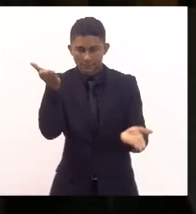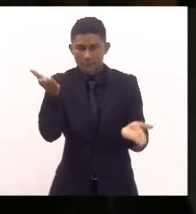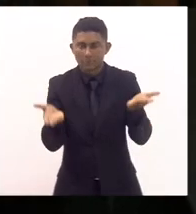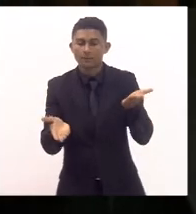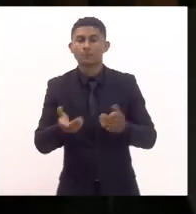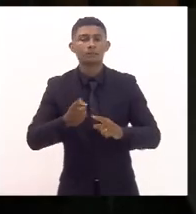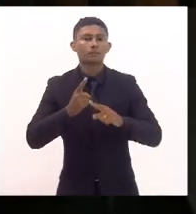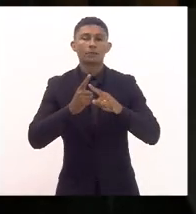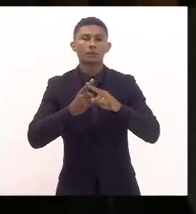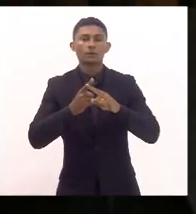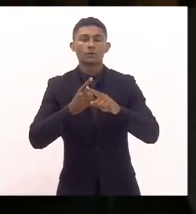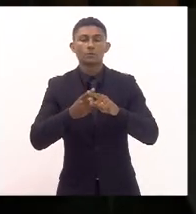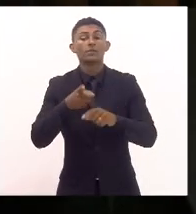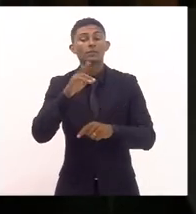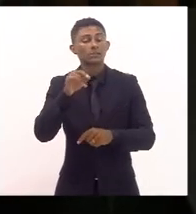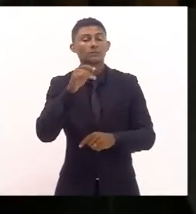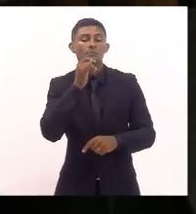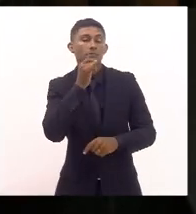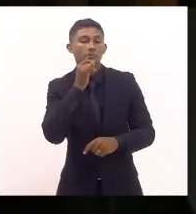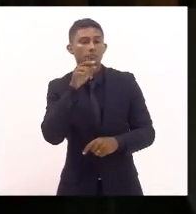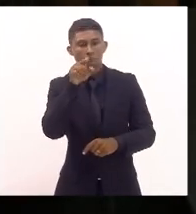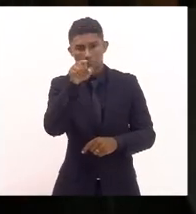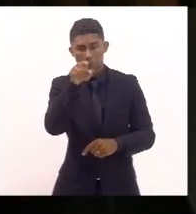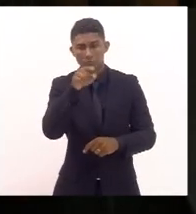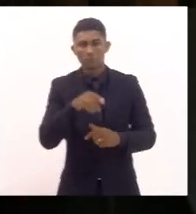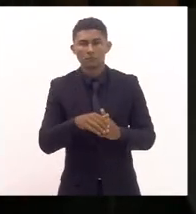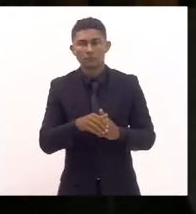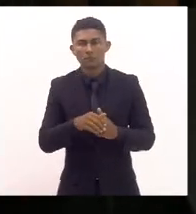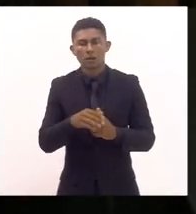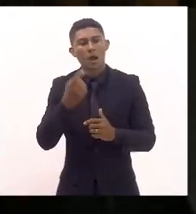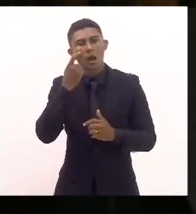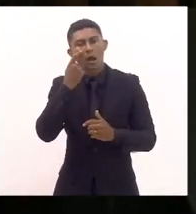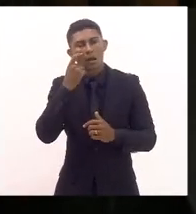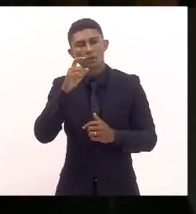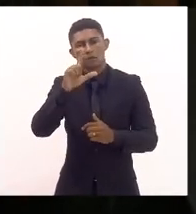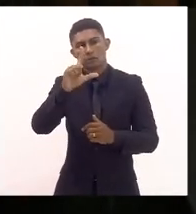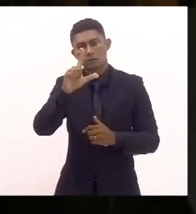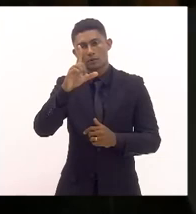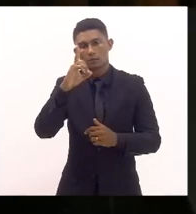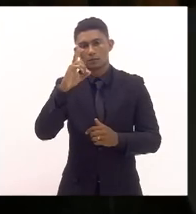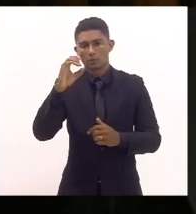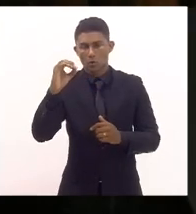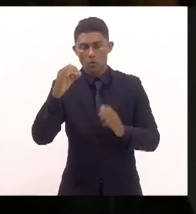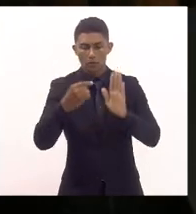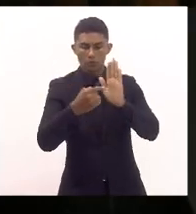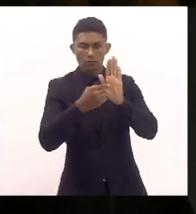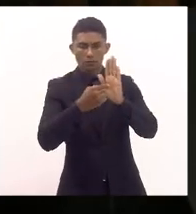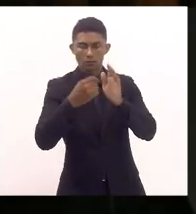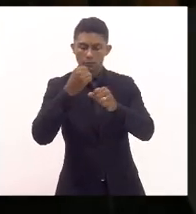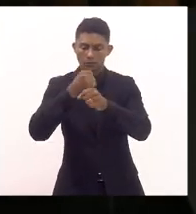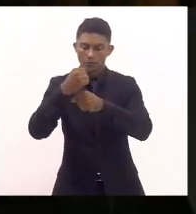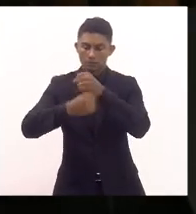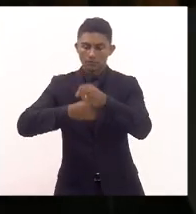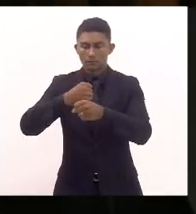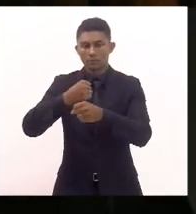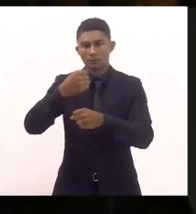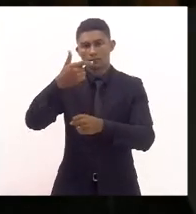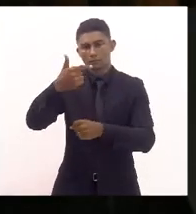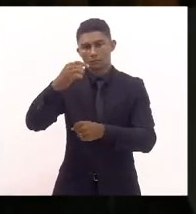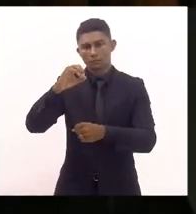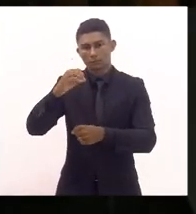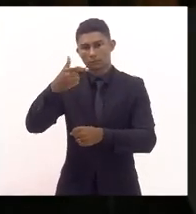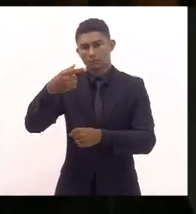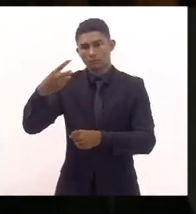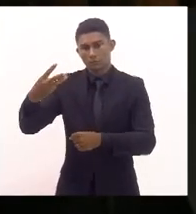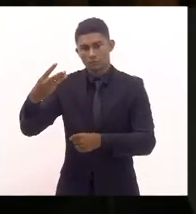porque se aciona pegar a l de pode 2023 que está tramitando e tem